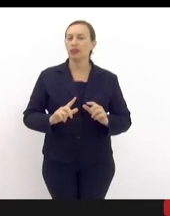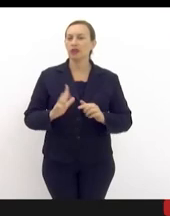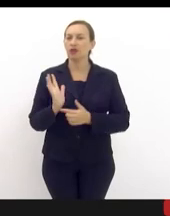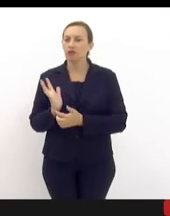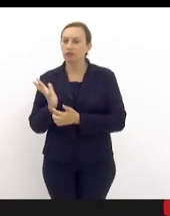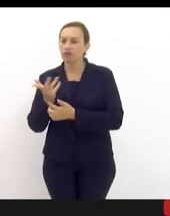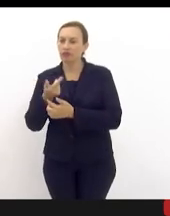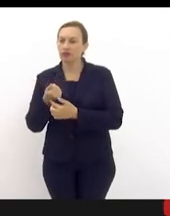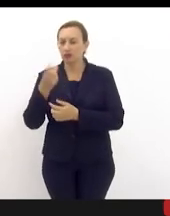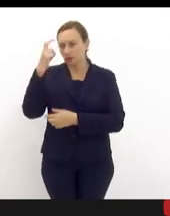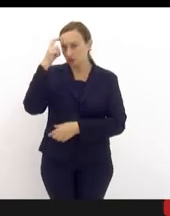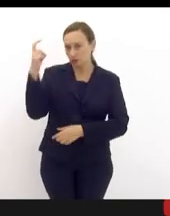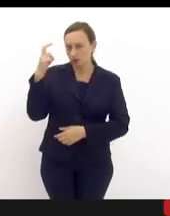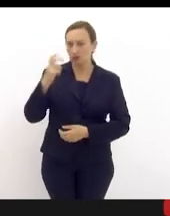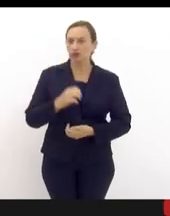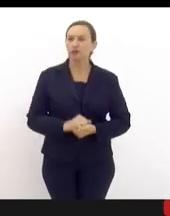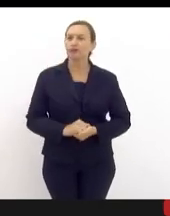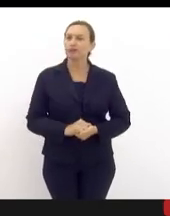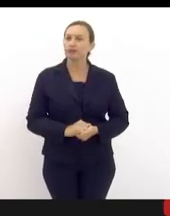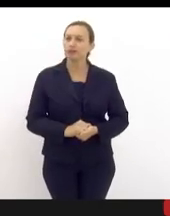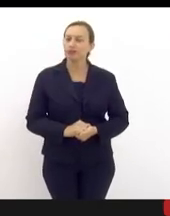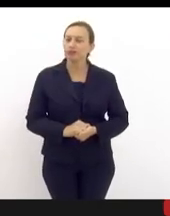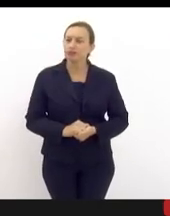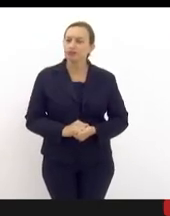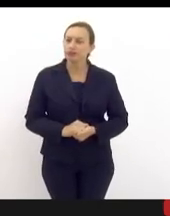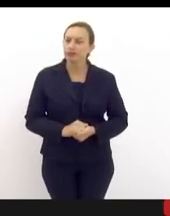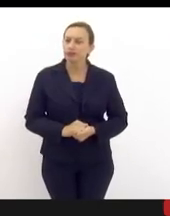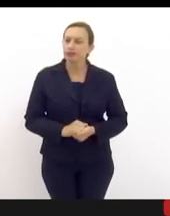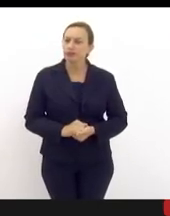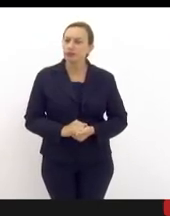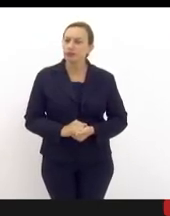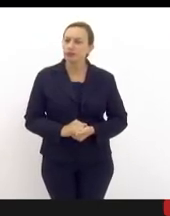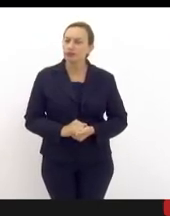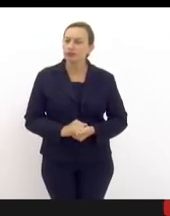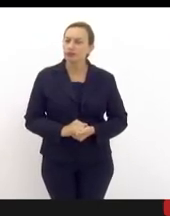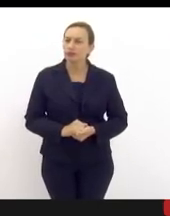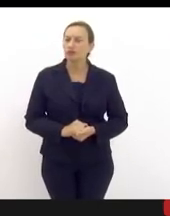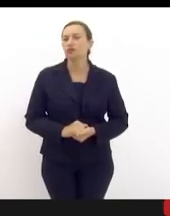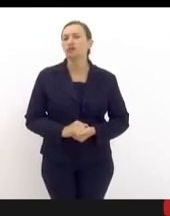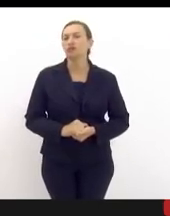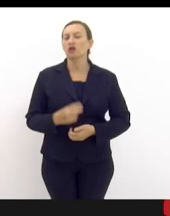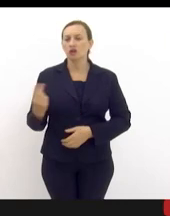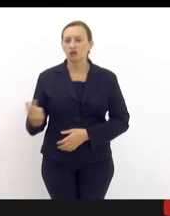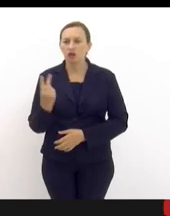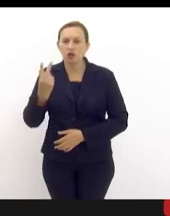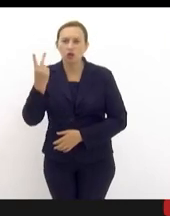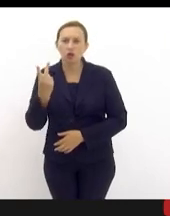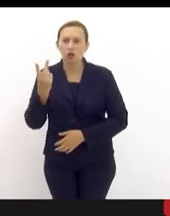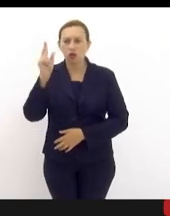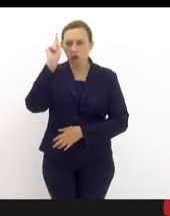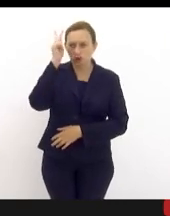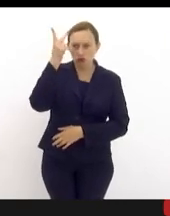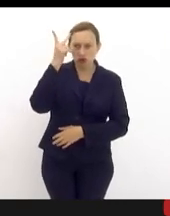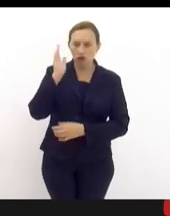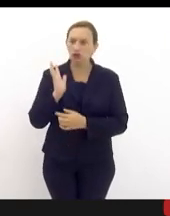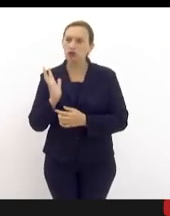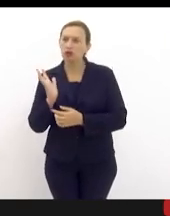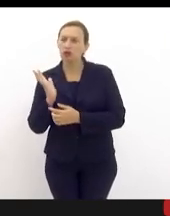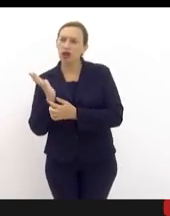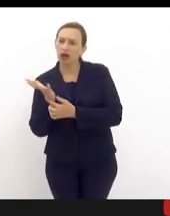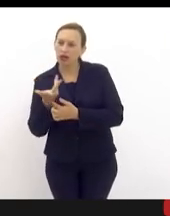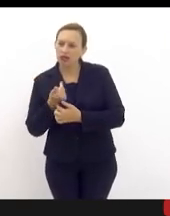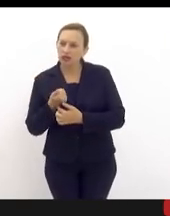artísticas culturais e os conjuntos urbanos e sítios de valor histórico, paisagístico, artístico,